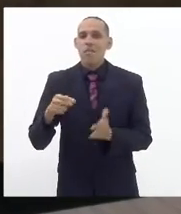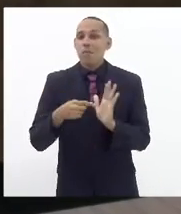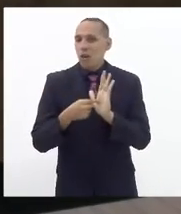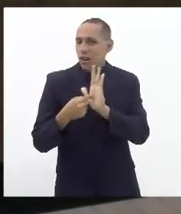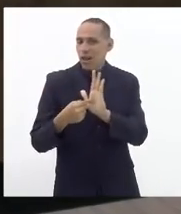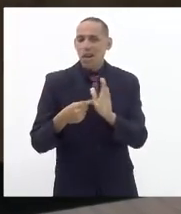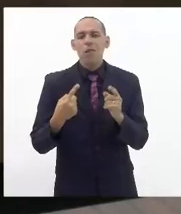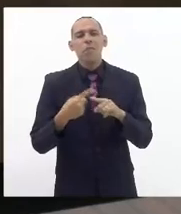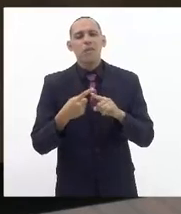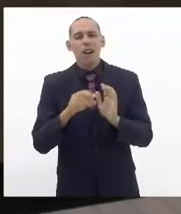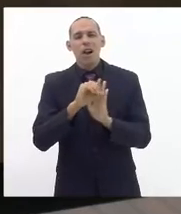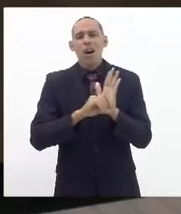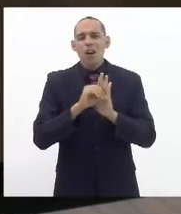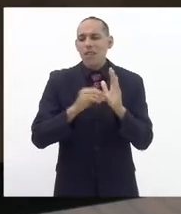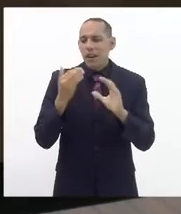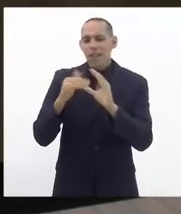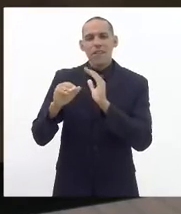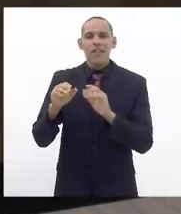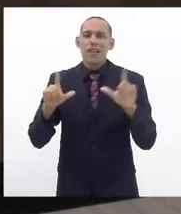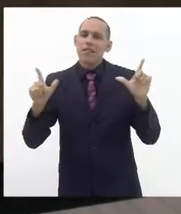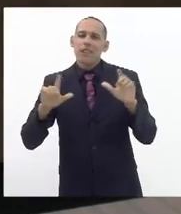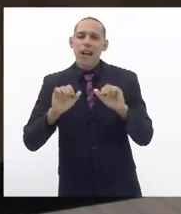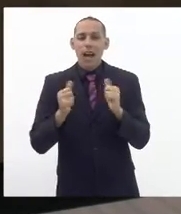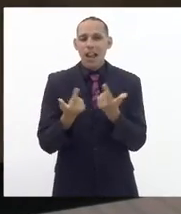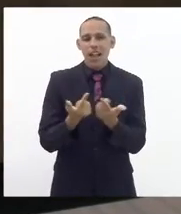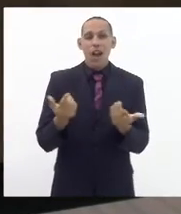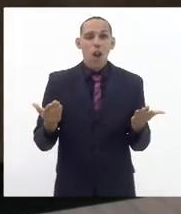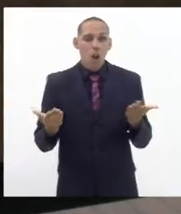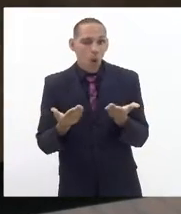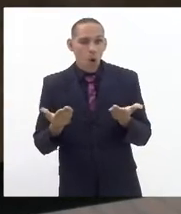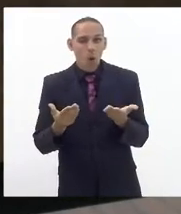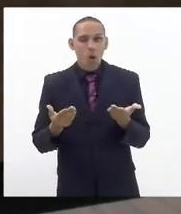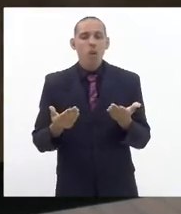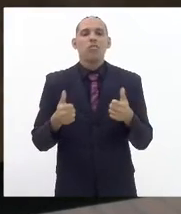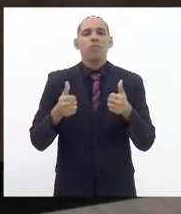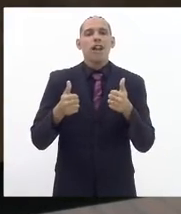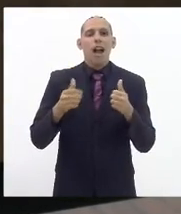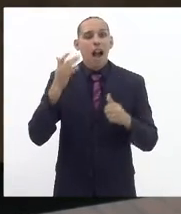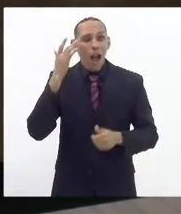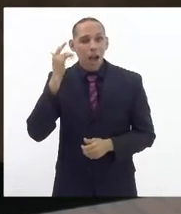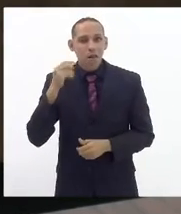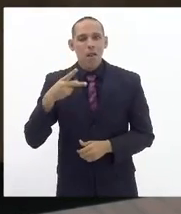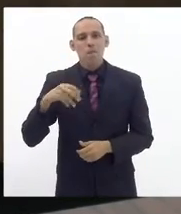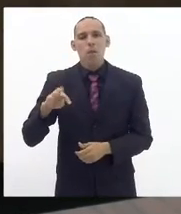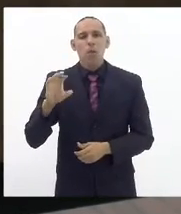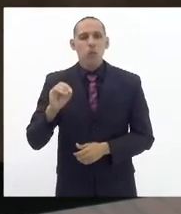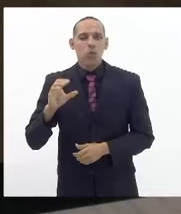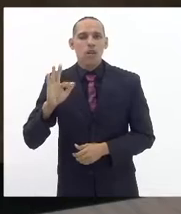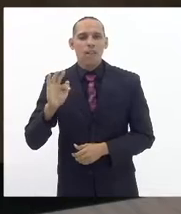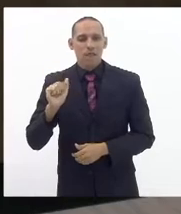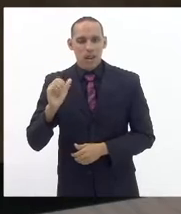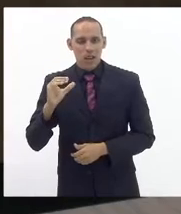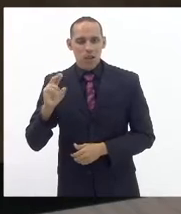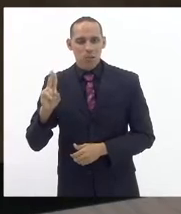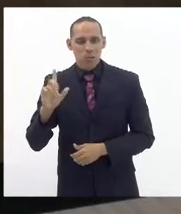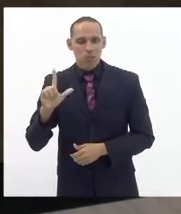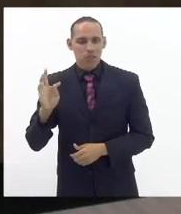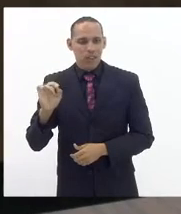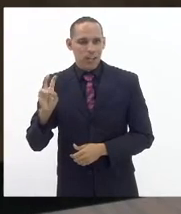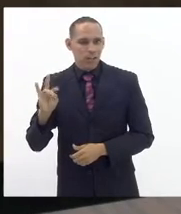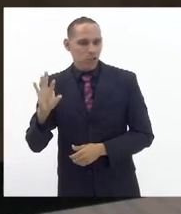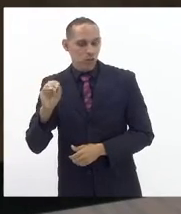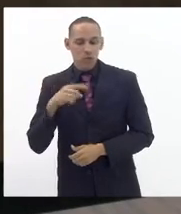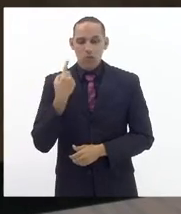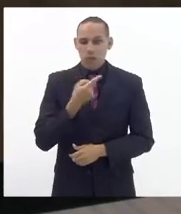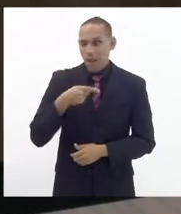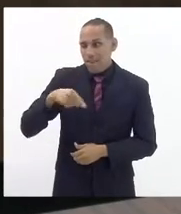mandar o ofício para a TV Alerge. Hoje estamos funcionando, amanhã é ponto facultativo. E nós, membros da CPI, vamos fazer essa